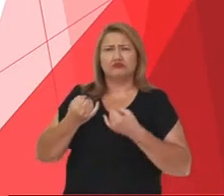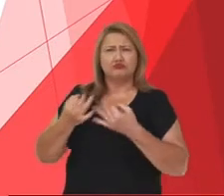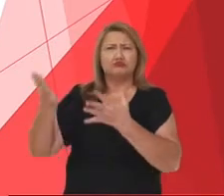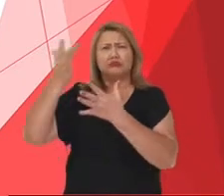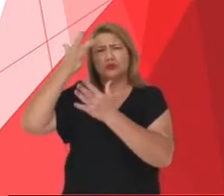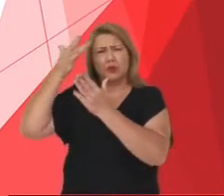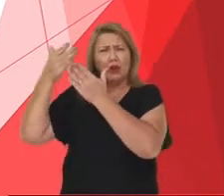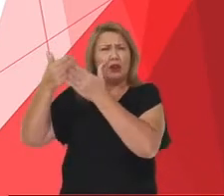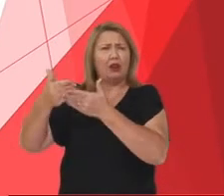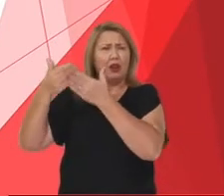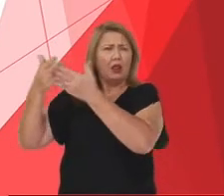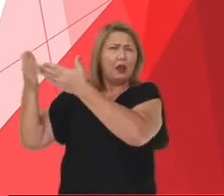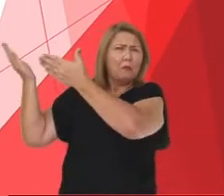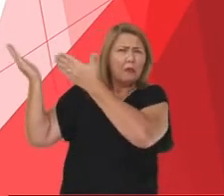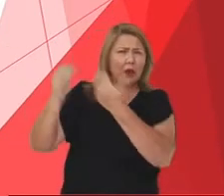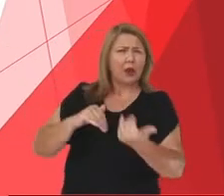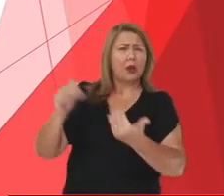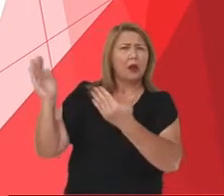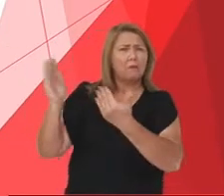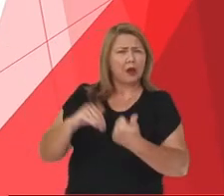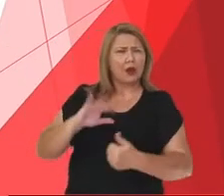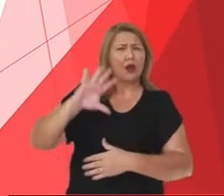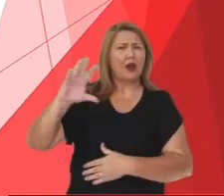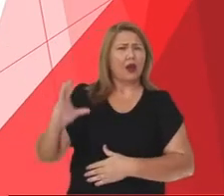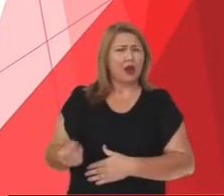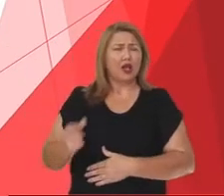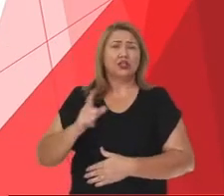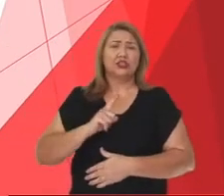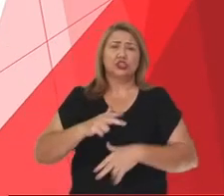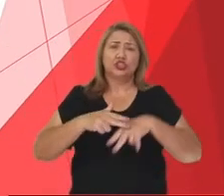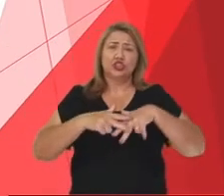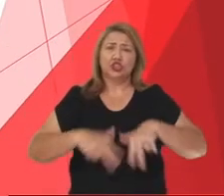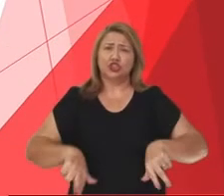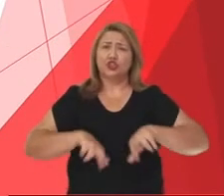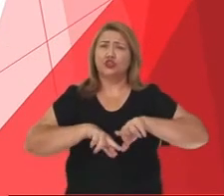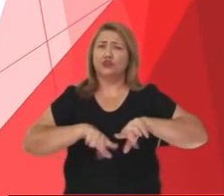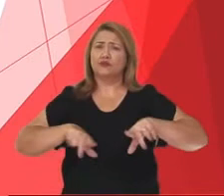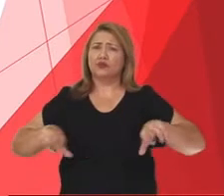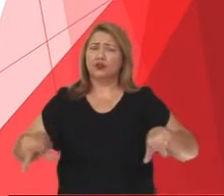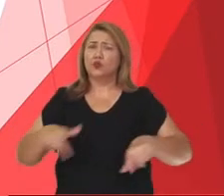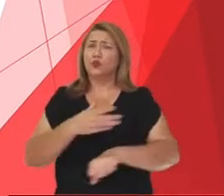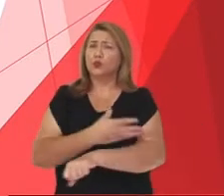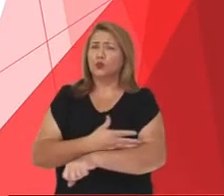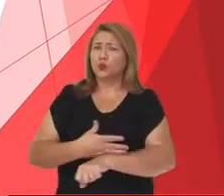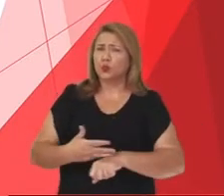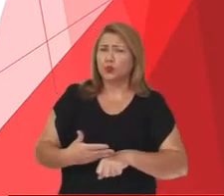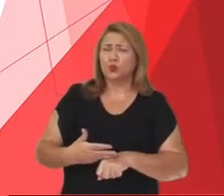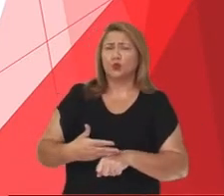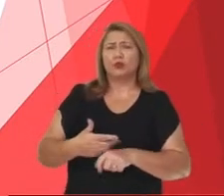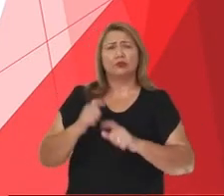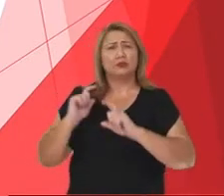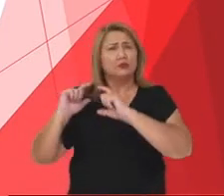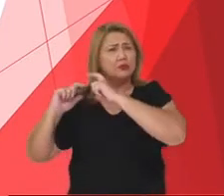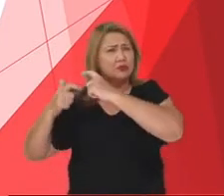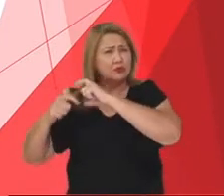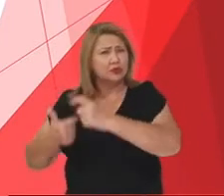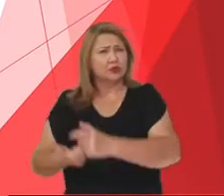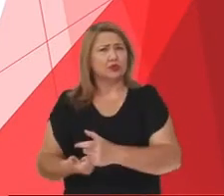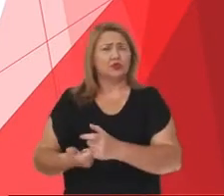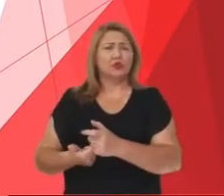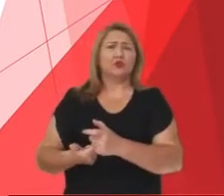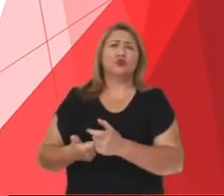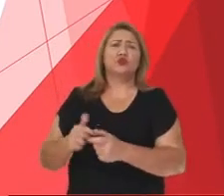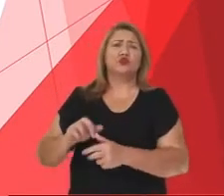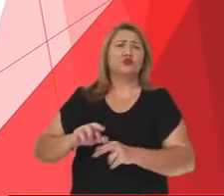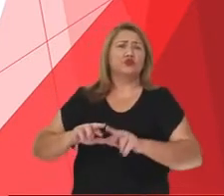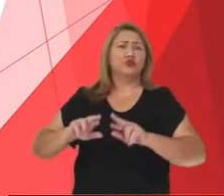continente africano, eles trouxeram várias pessoas de etnias diferentes, com costumes, com tradições, com